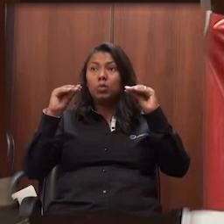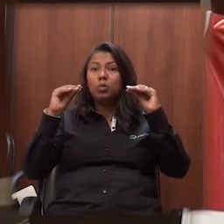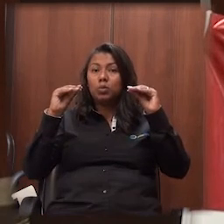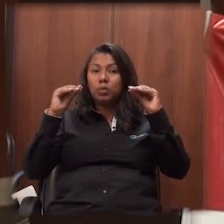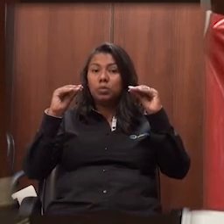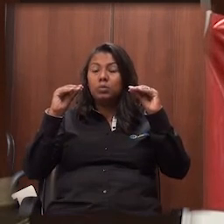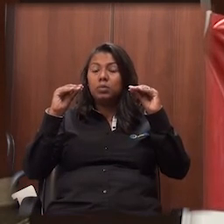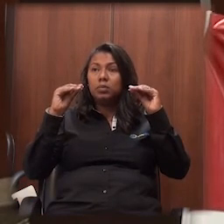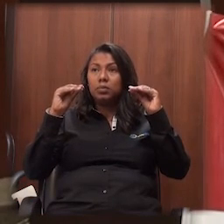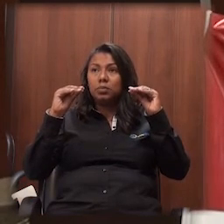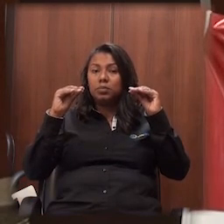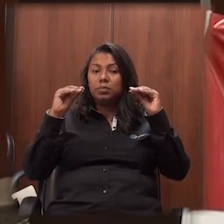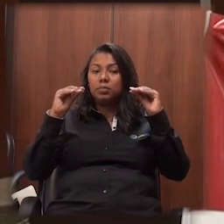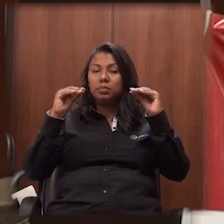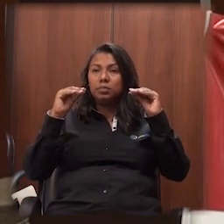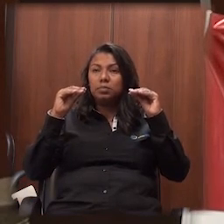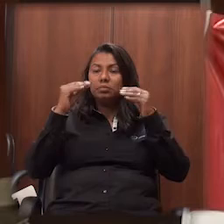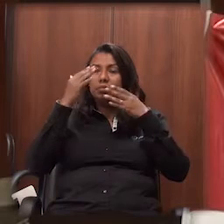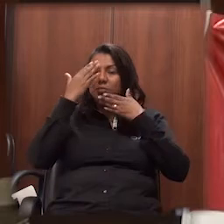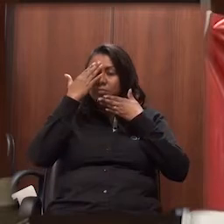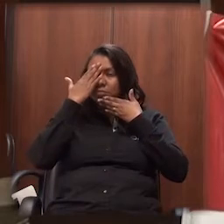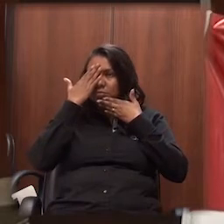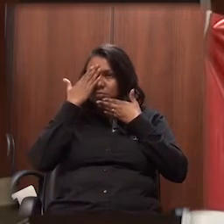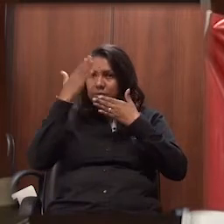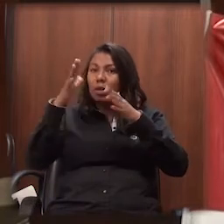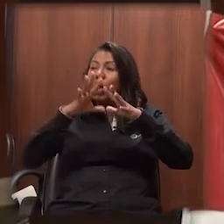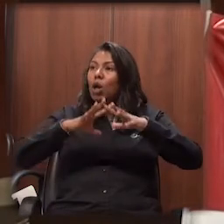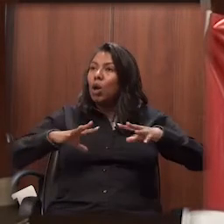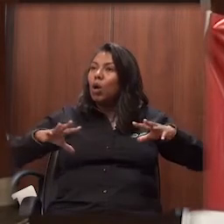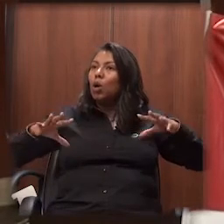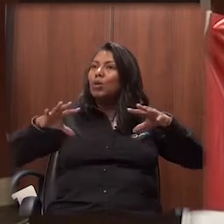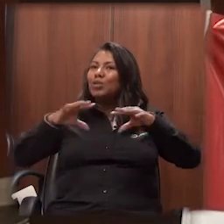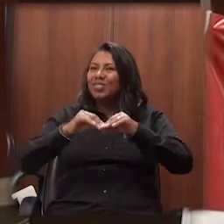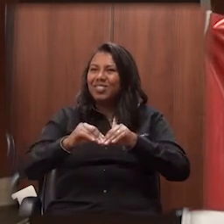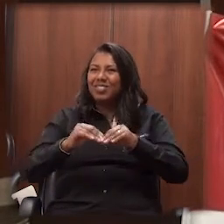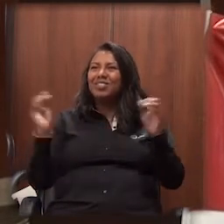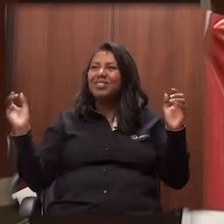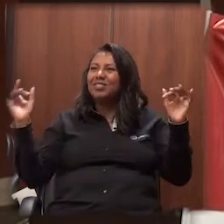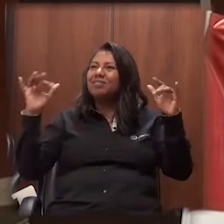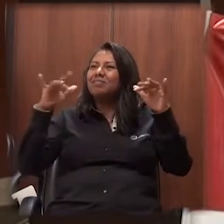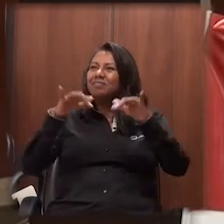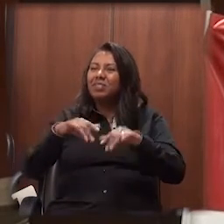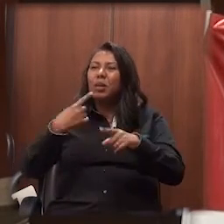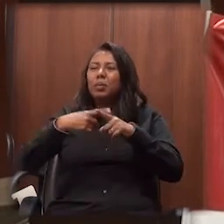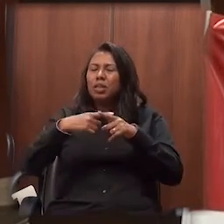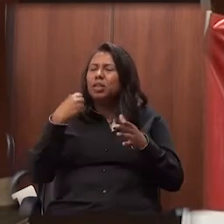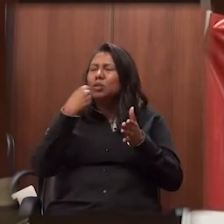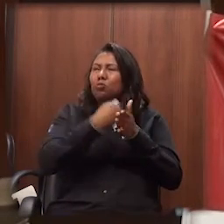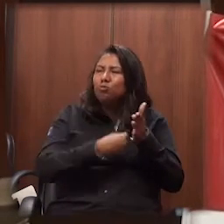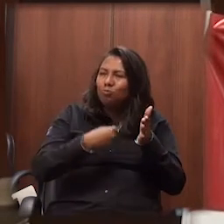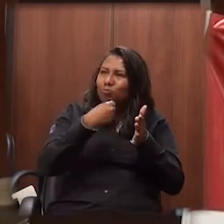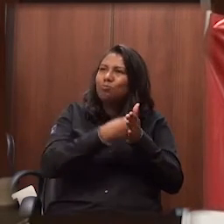vamos agradecer dizendo que todos estão aqui de forma generosa, militante, como o Eduardo